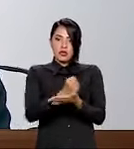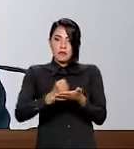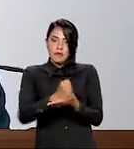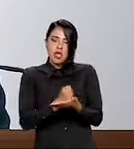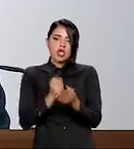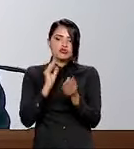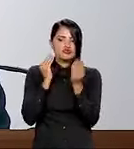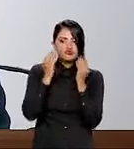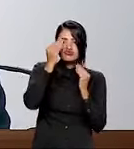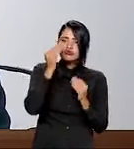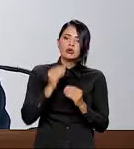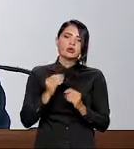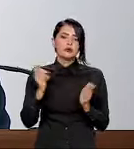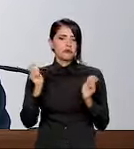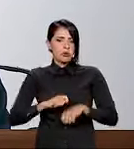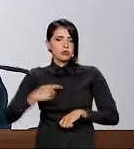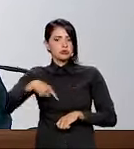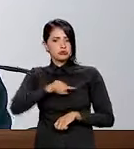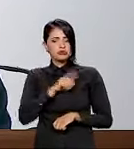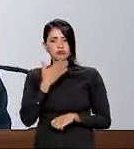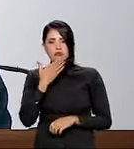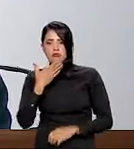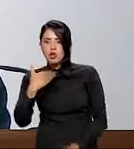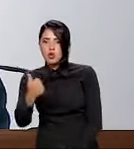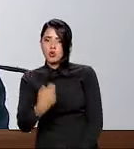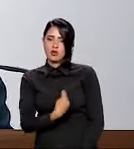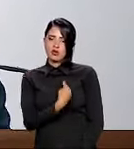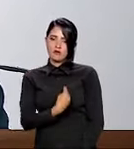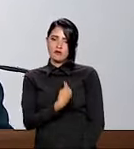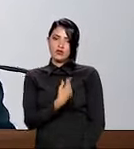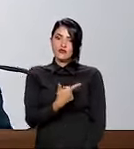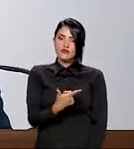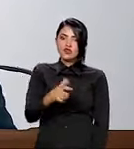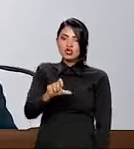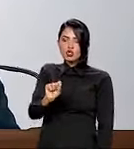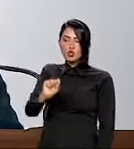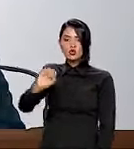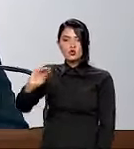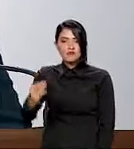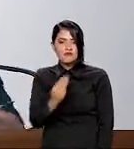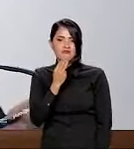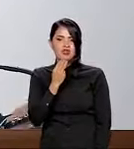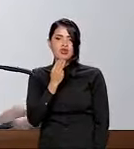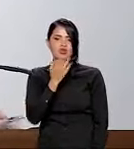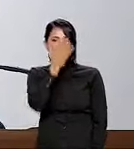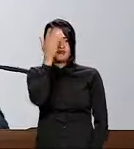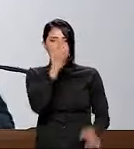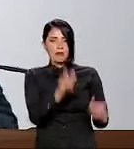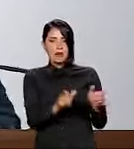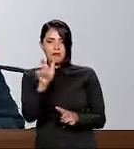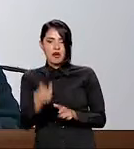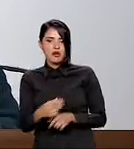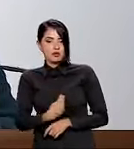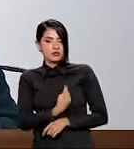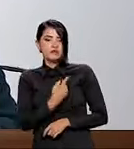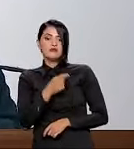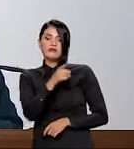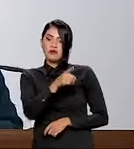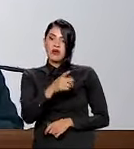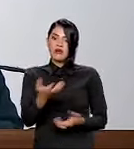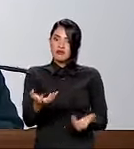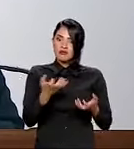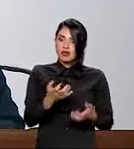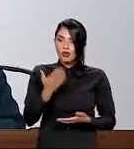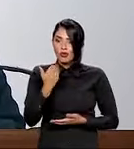cosméticos, e quem sabe a gente possa melhorar a vida de 28 milhões de seres humanos que moram lá, que